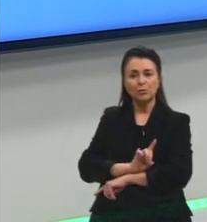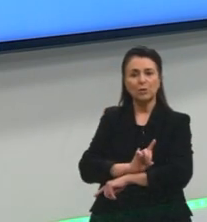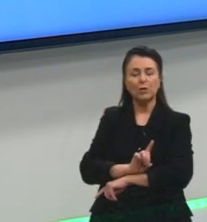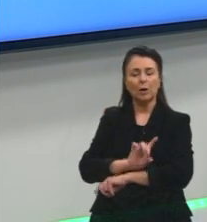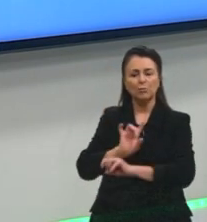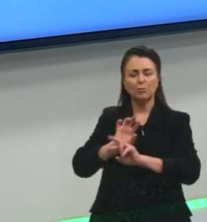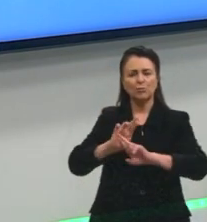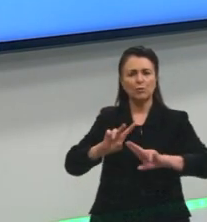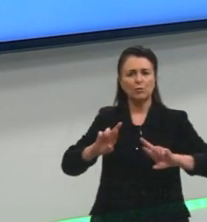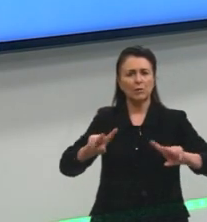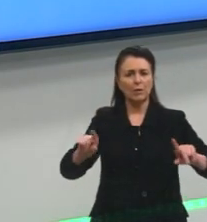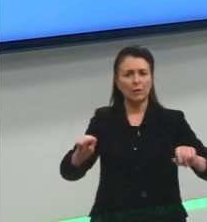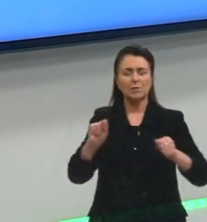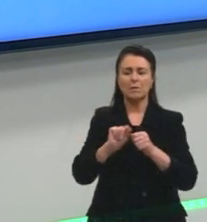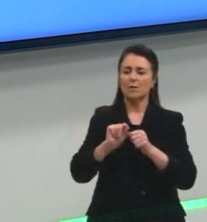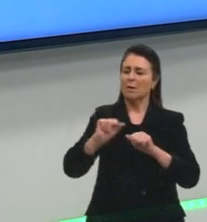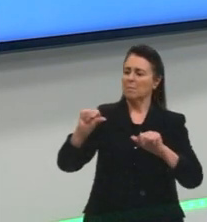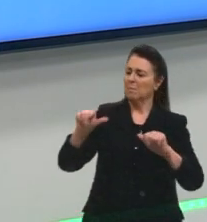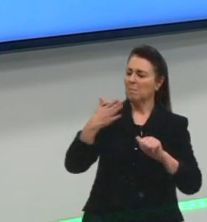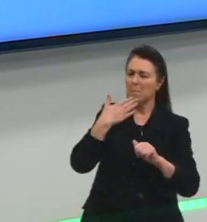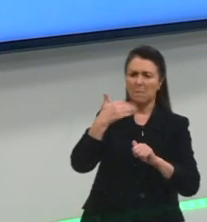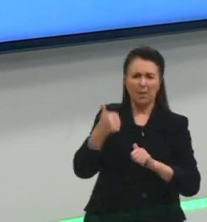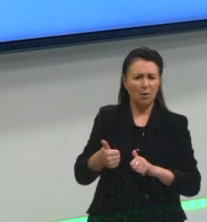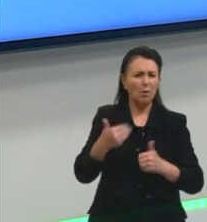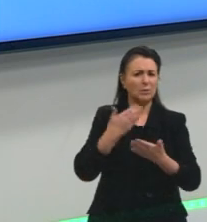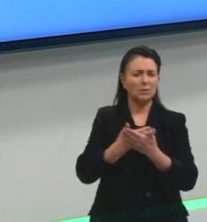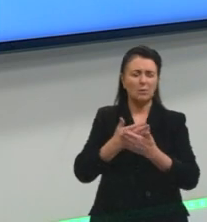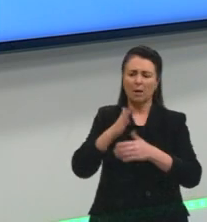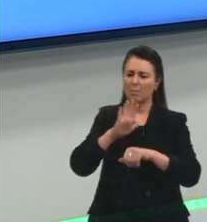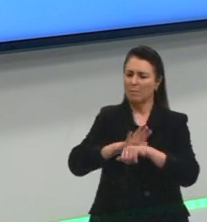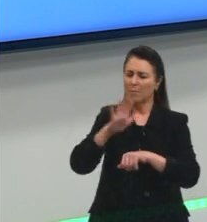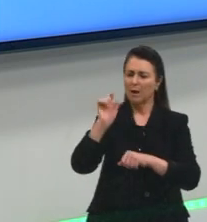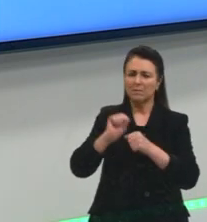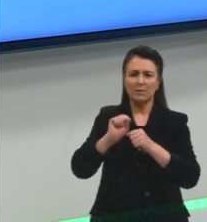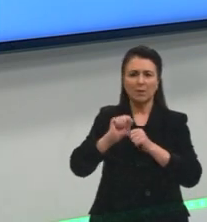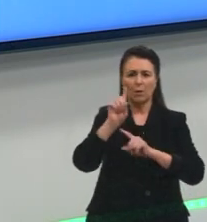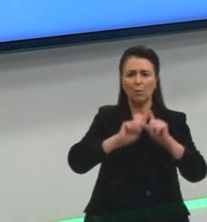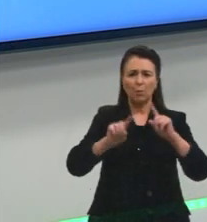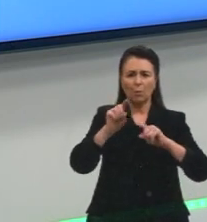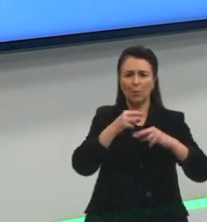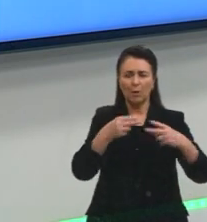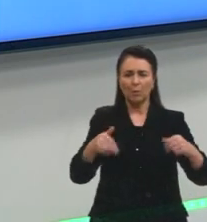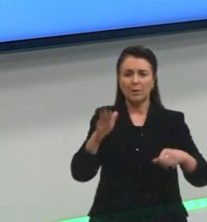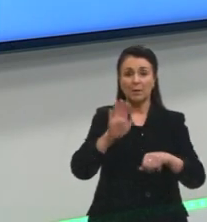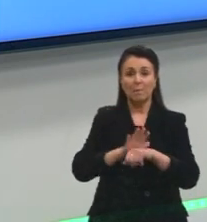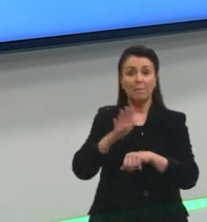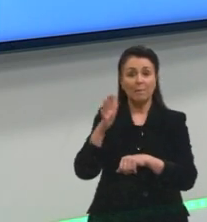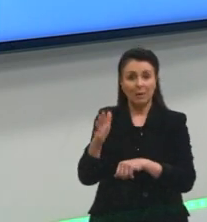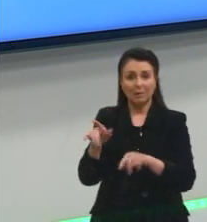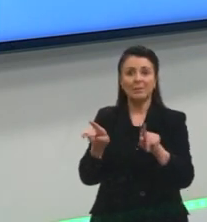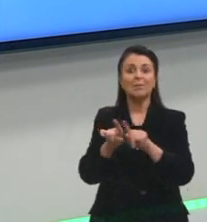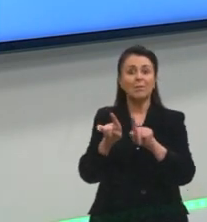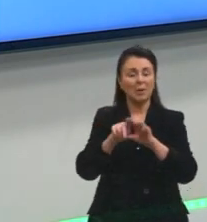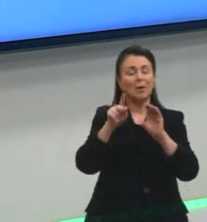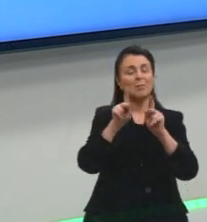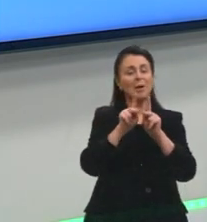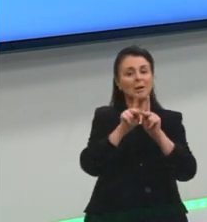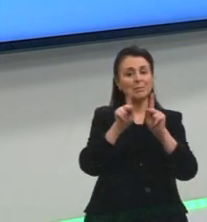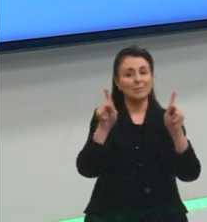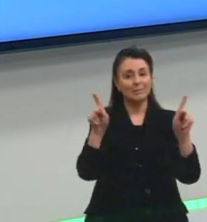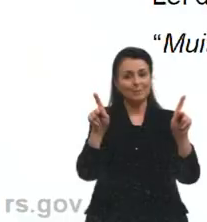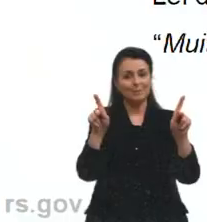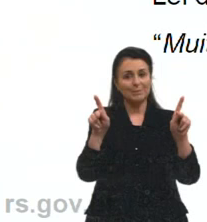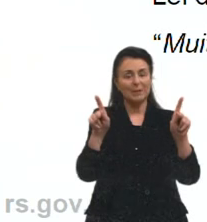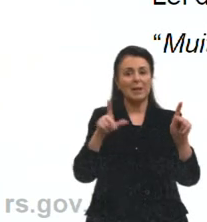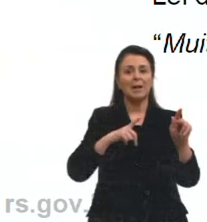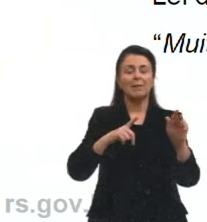né de fazer melhor de estudar mais e tentar fazer algo melhor e isso serve para as propriedades porque lá